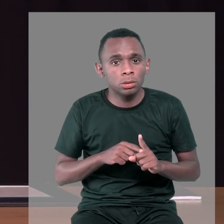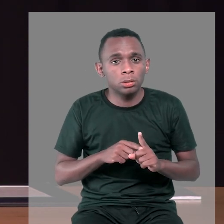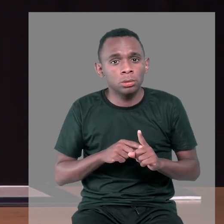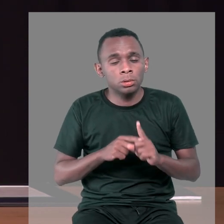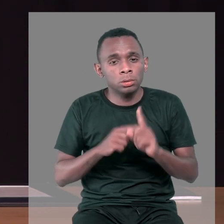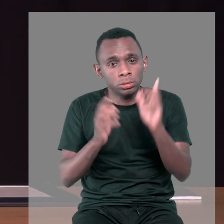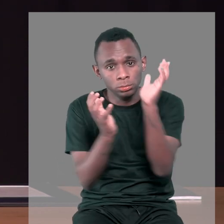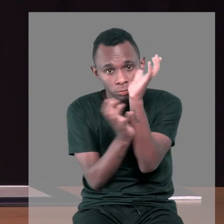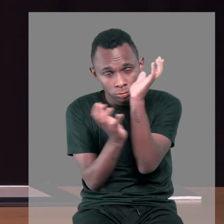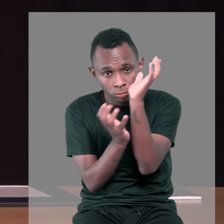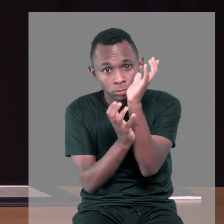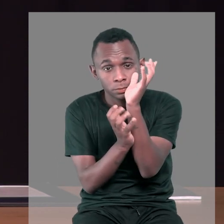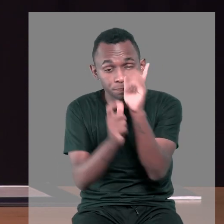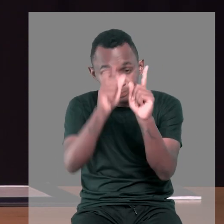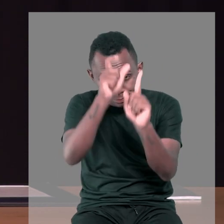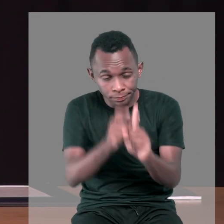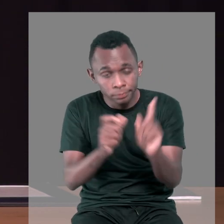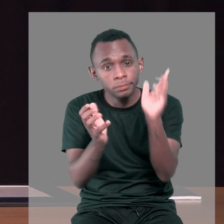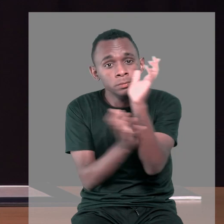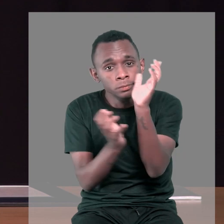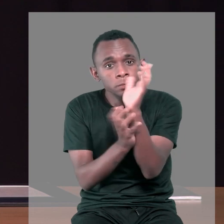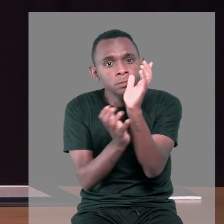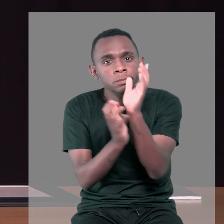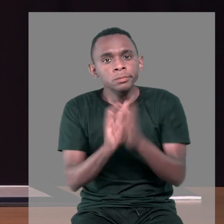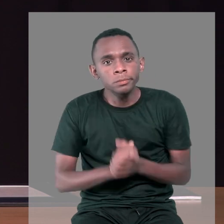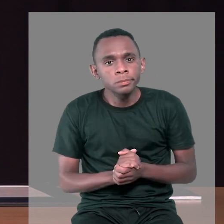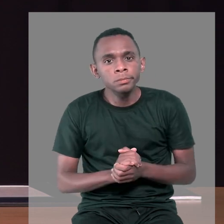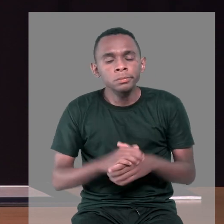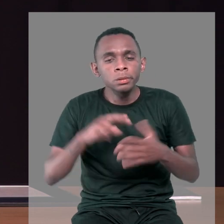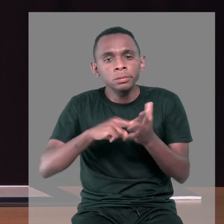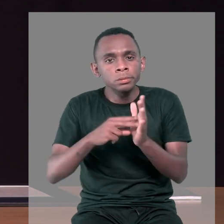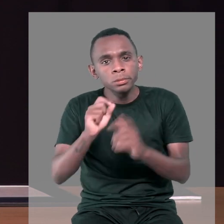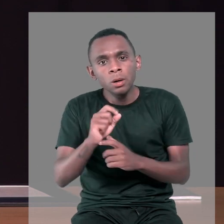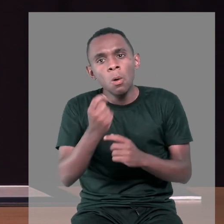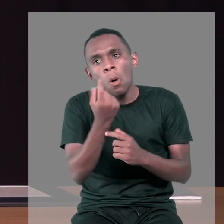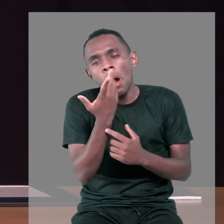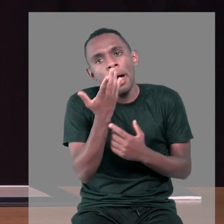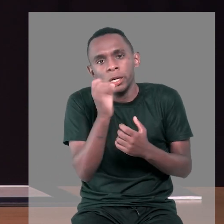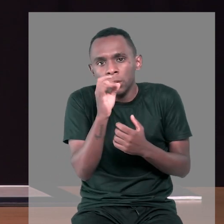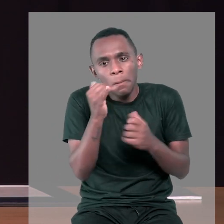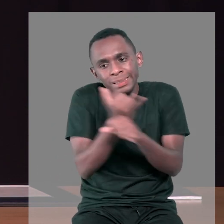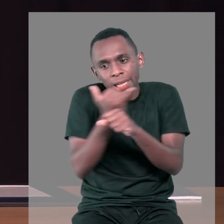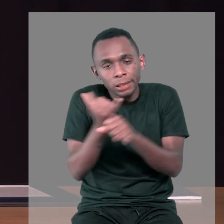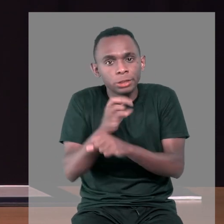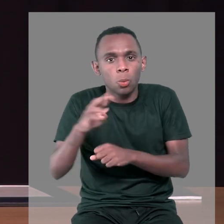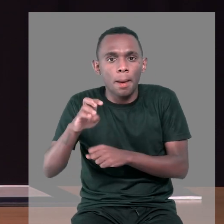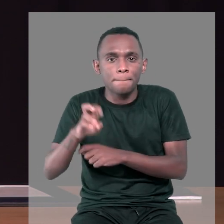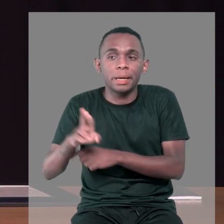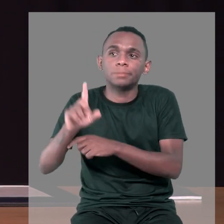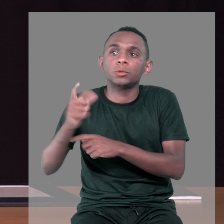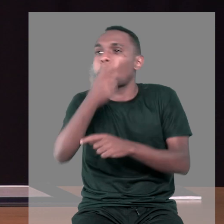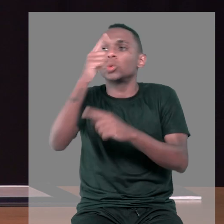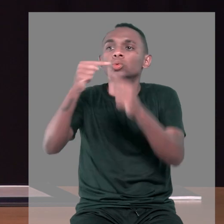no texto sobre Eichmann, né? Então, o problema da burocracia está colocado, mas nesse ângulo bem